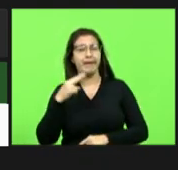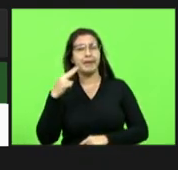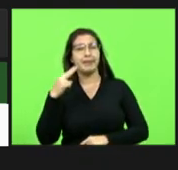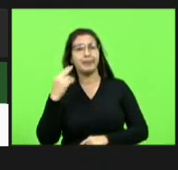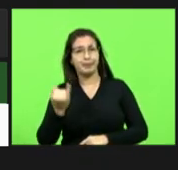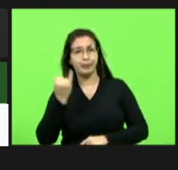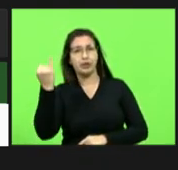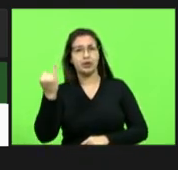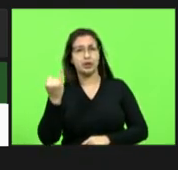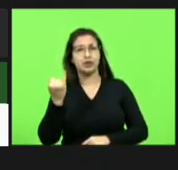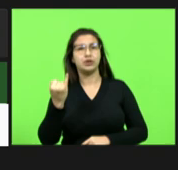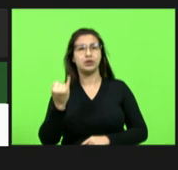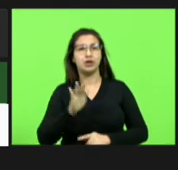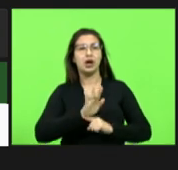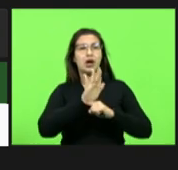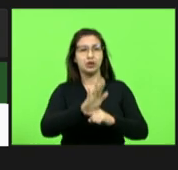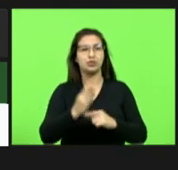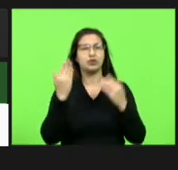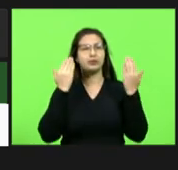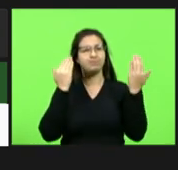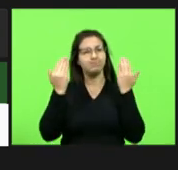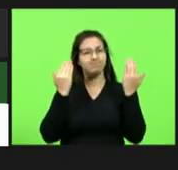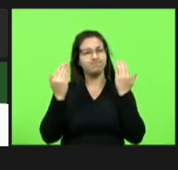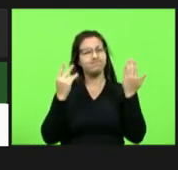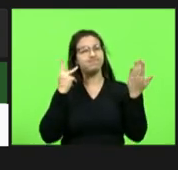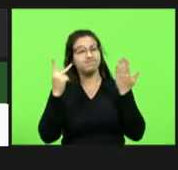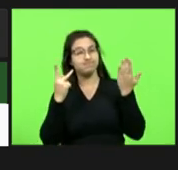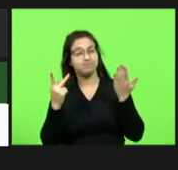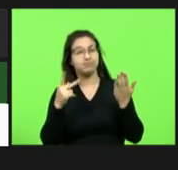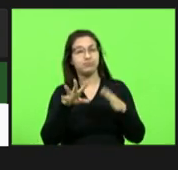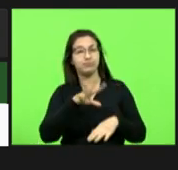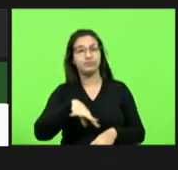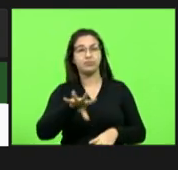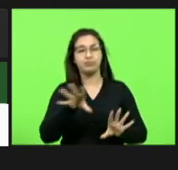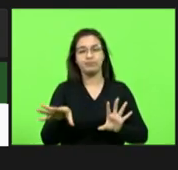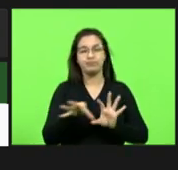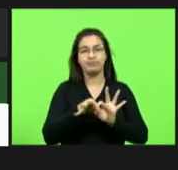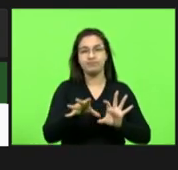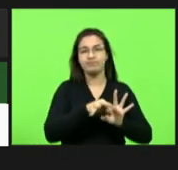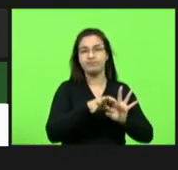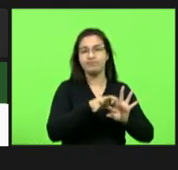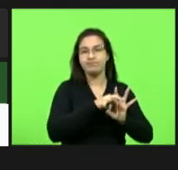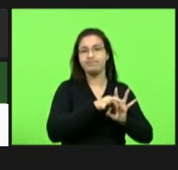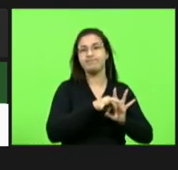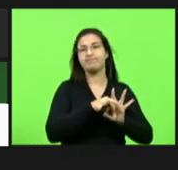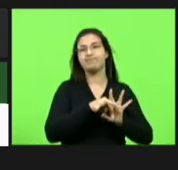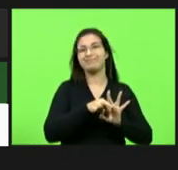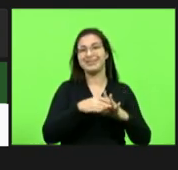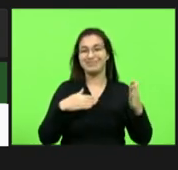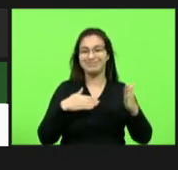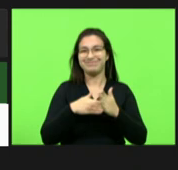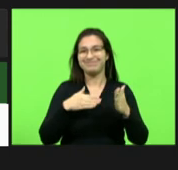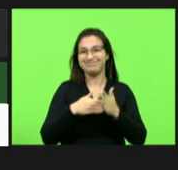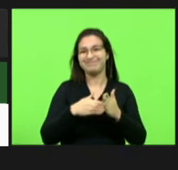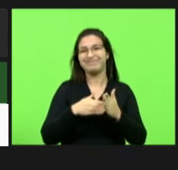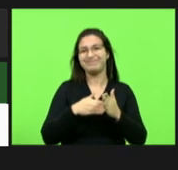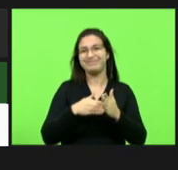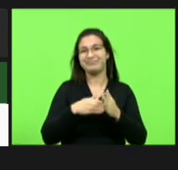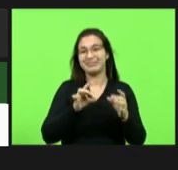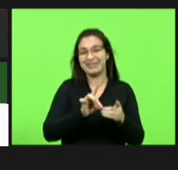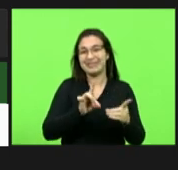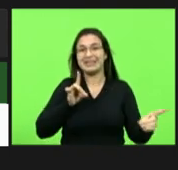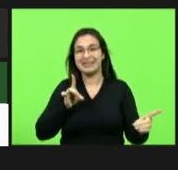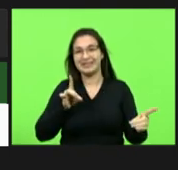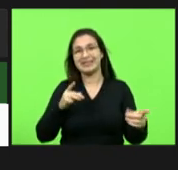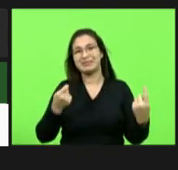psicológico na reconstrução dos laços que foram interrompidos pela pandemia e pelo distanciamento social,